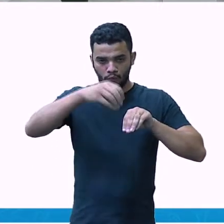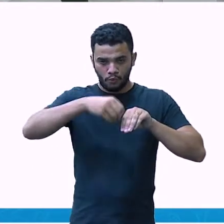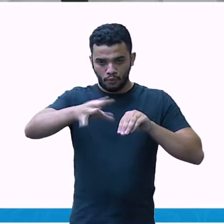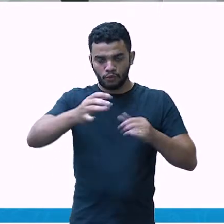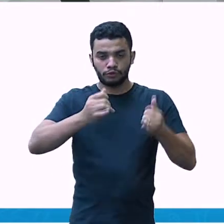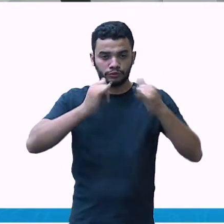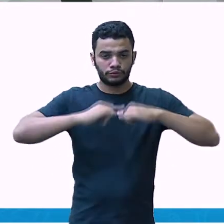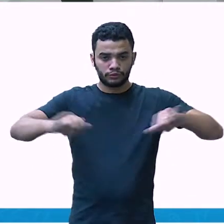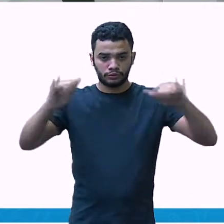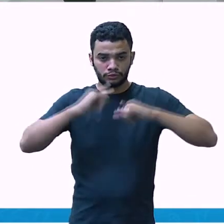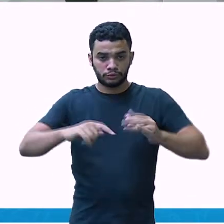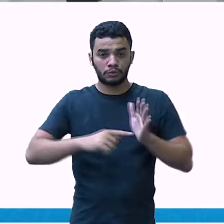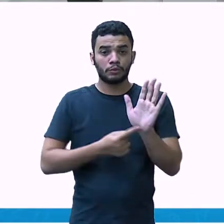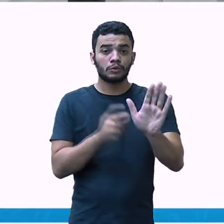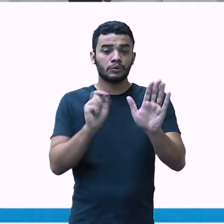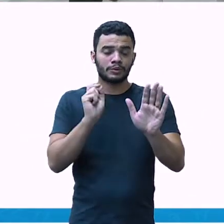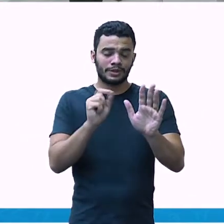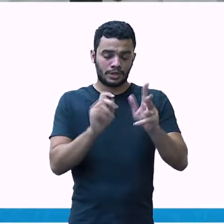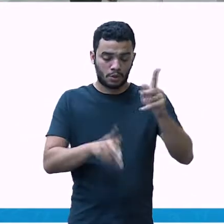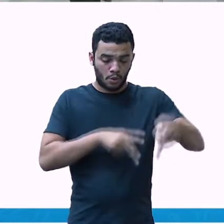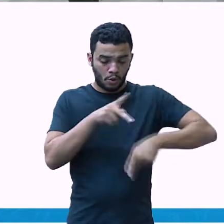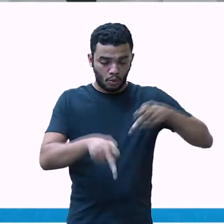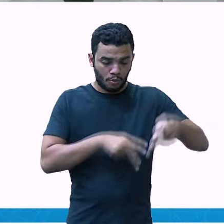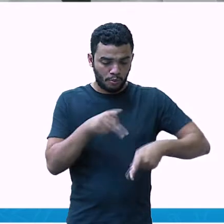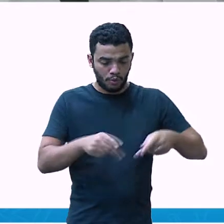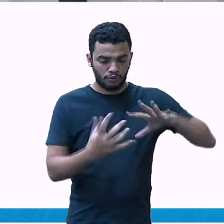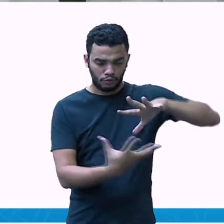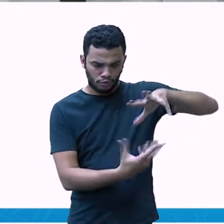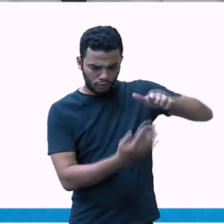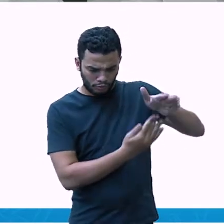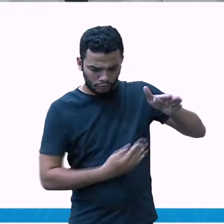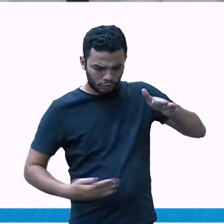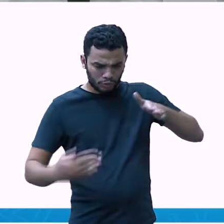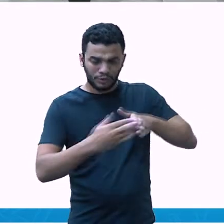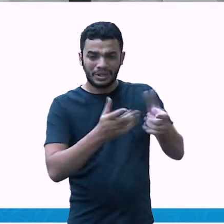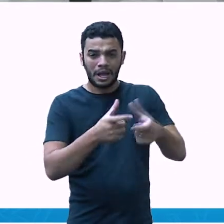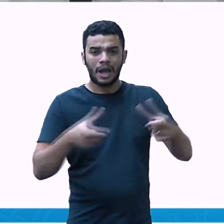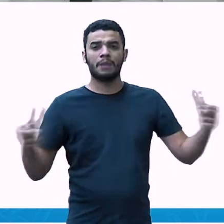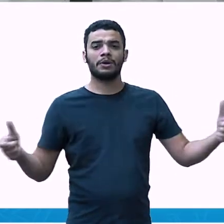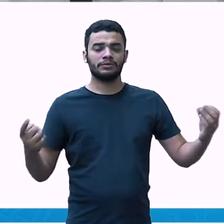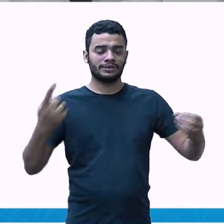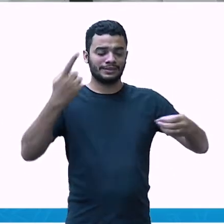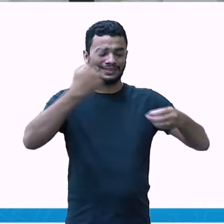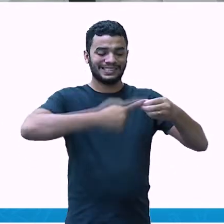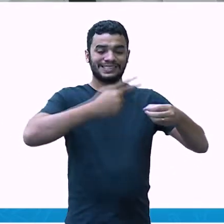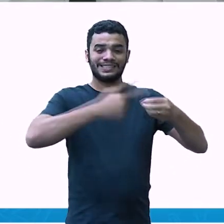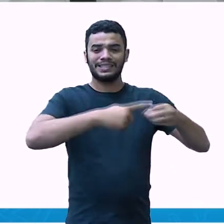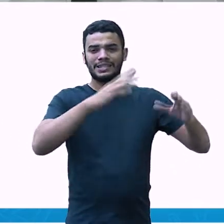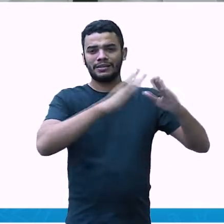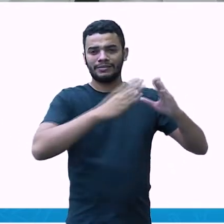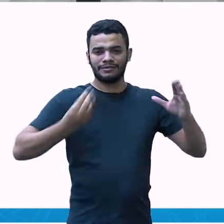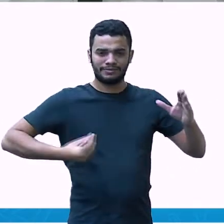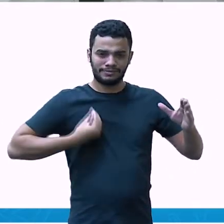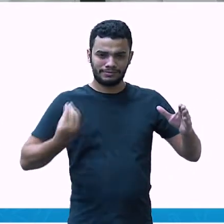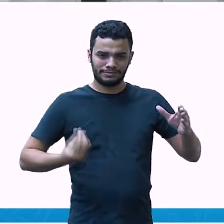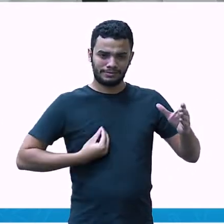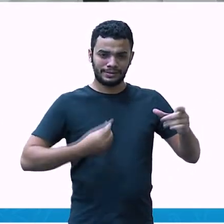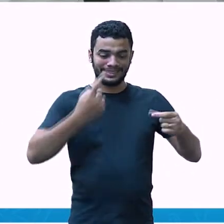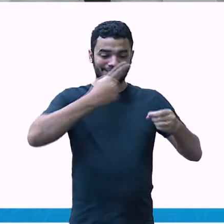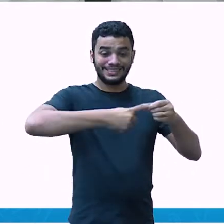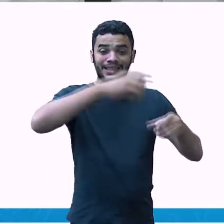população mundial vive em cidades. Veja no gráfico abaixo a comparação